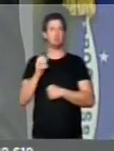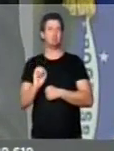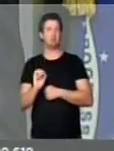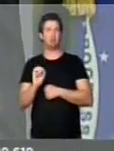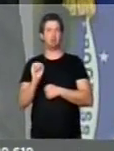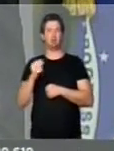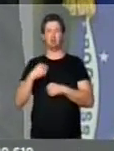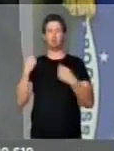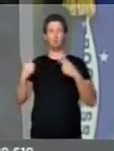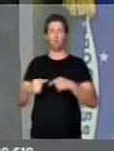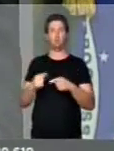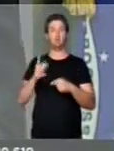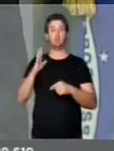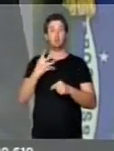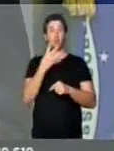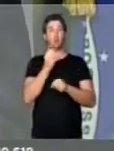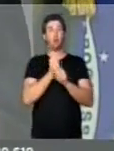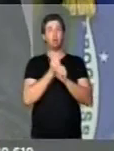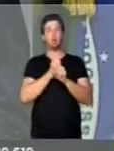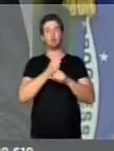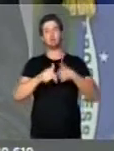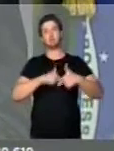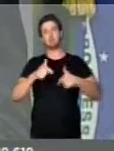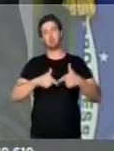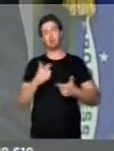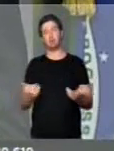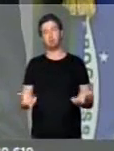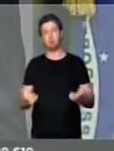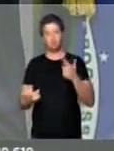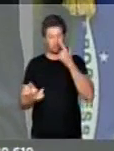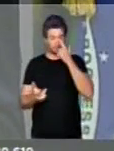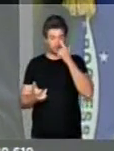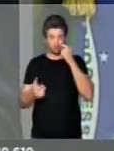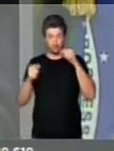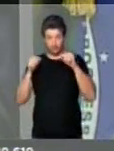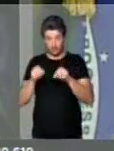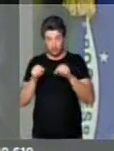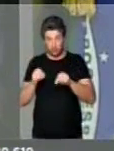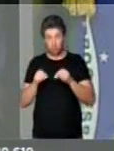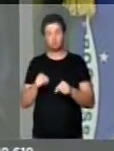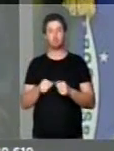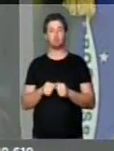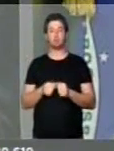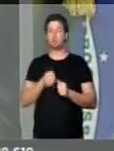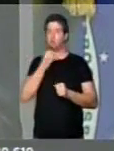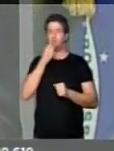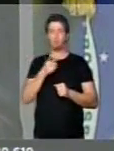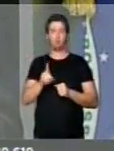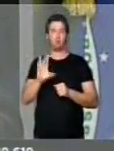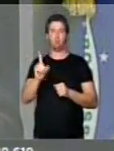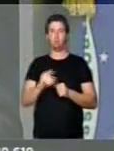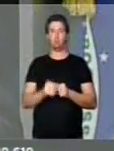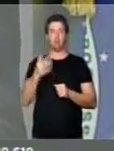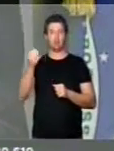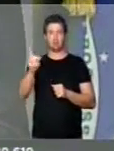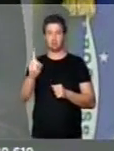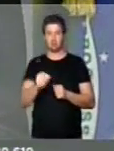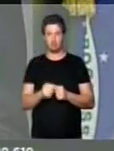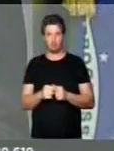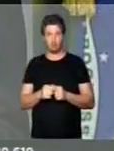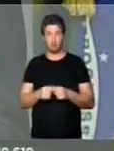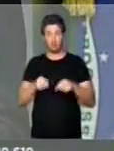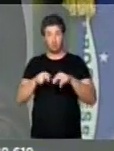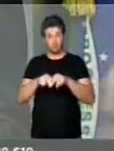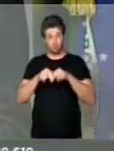idade, depois de 40 anos na atividade. Isto não é admissível. E nesse